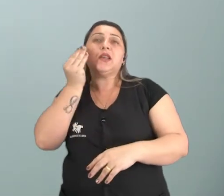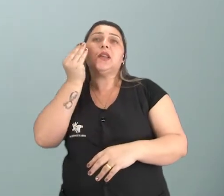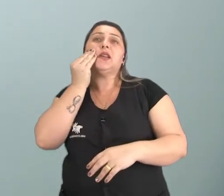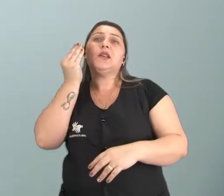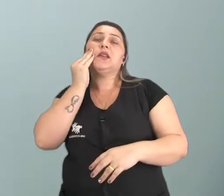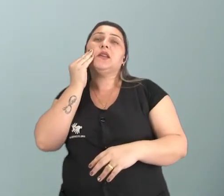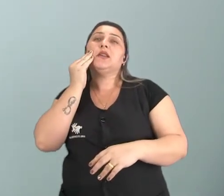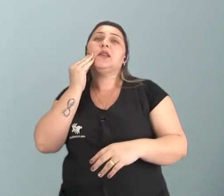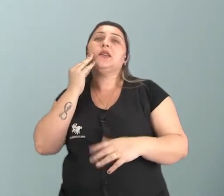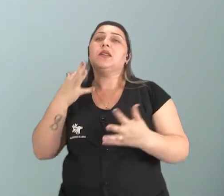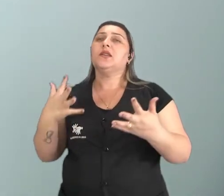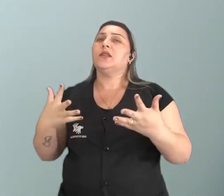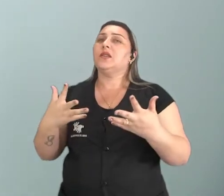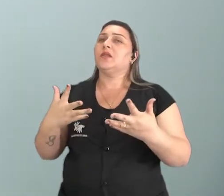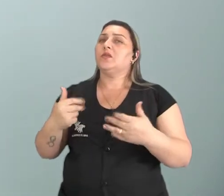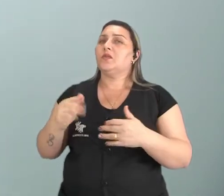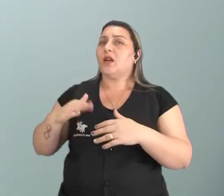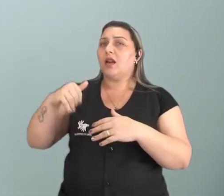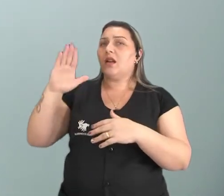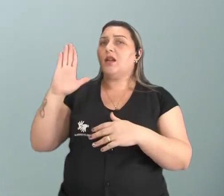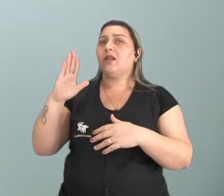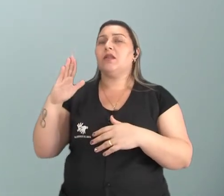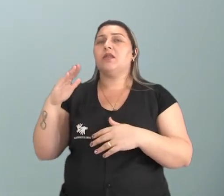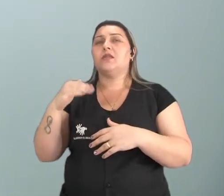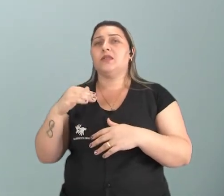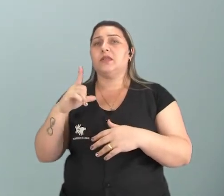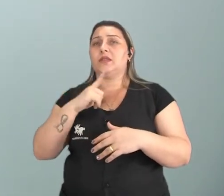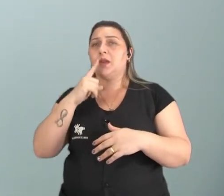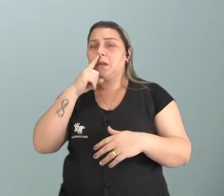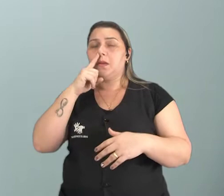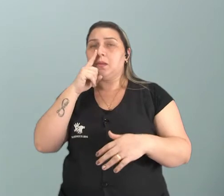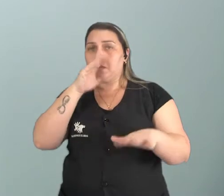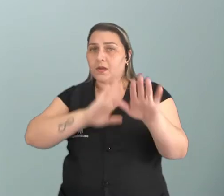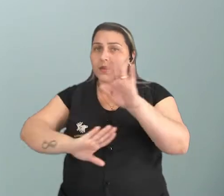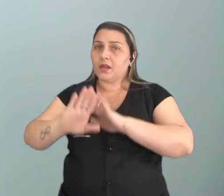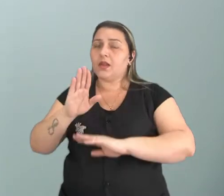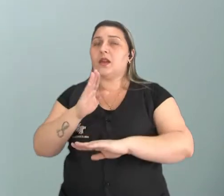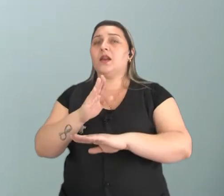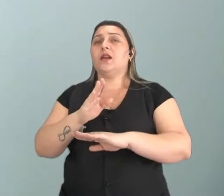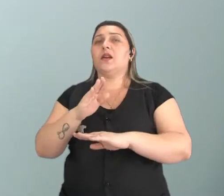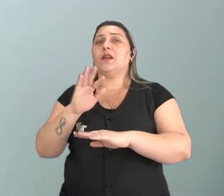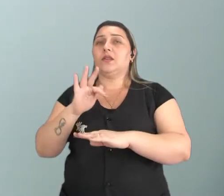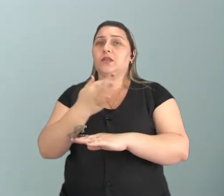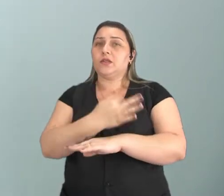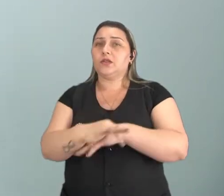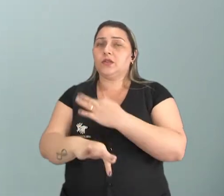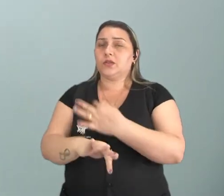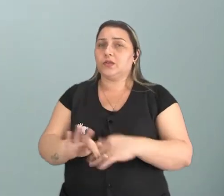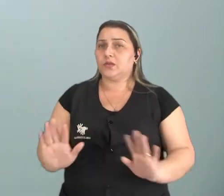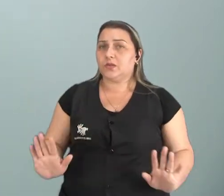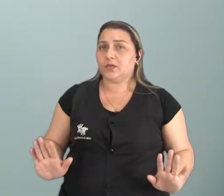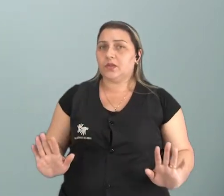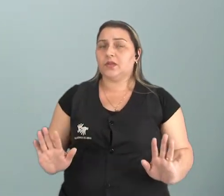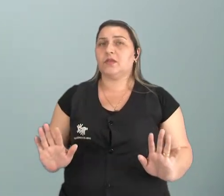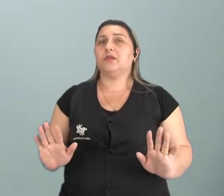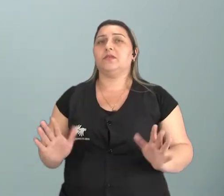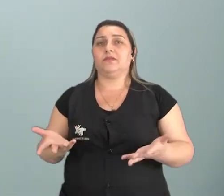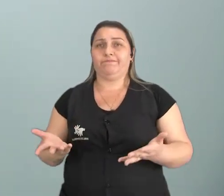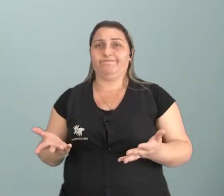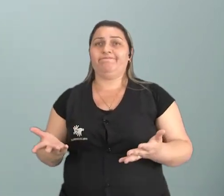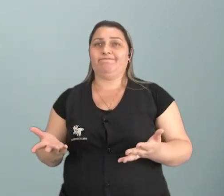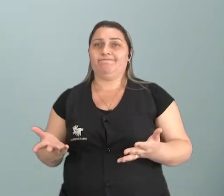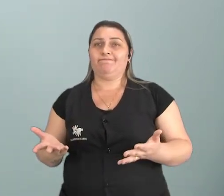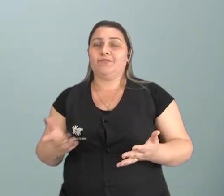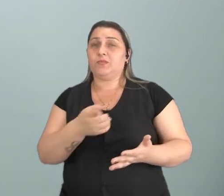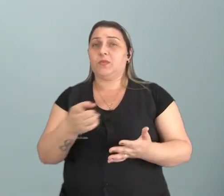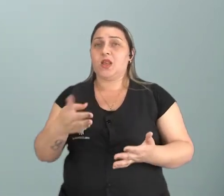uma manobra de um avançado. Eu corro o risco de me machucar e não praticar mais esse esporte. Então, é bem